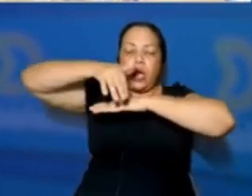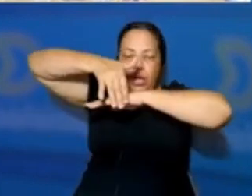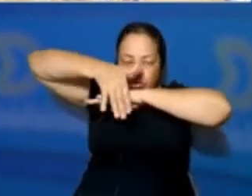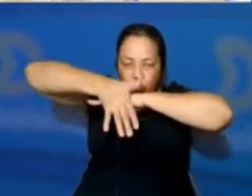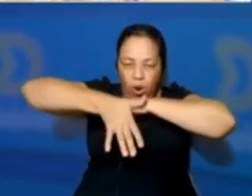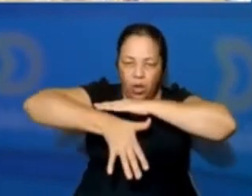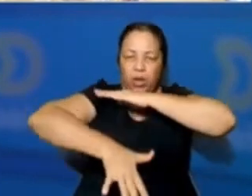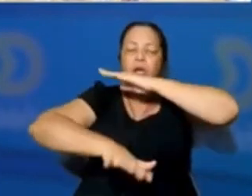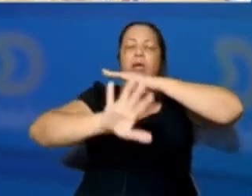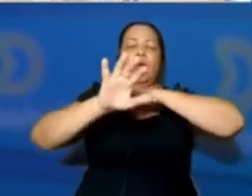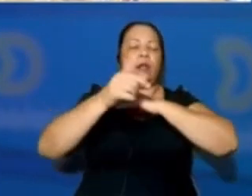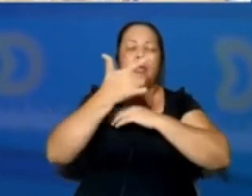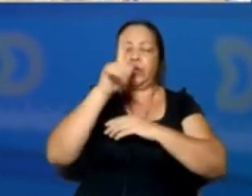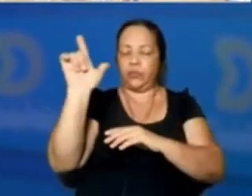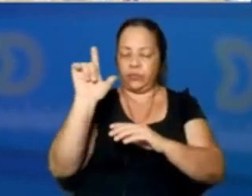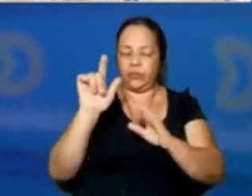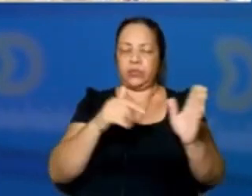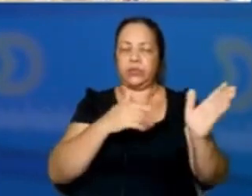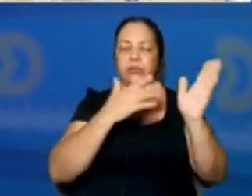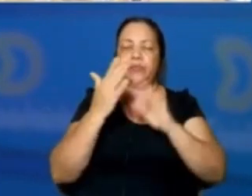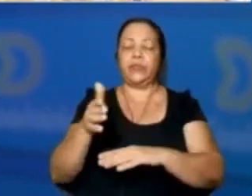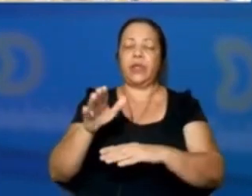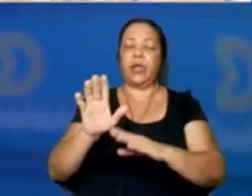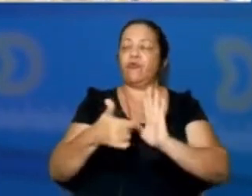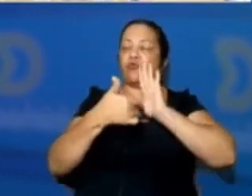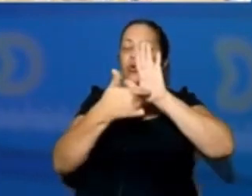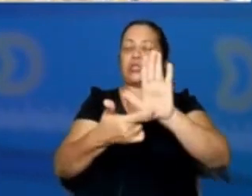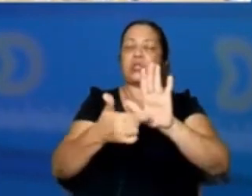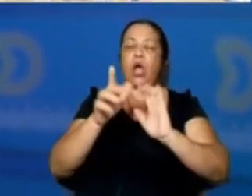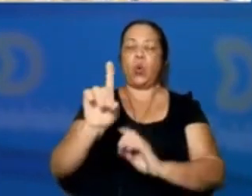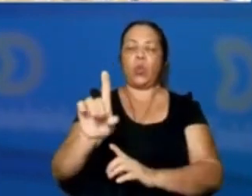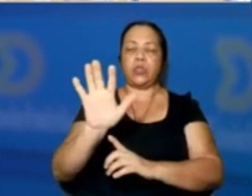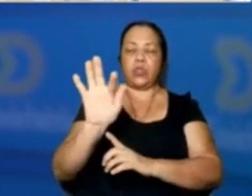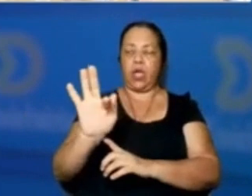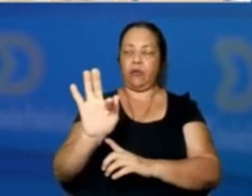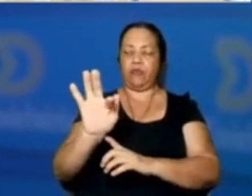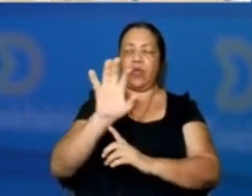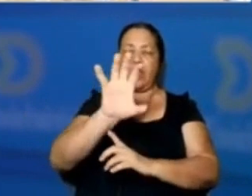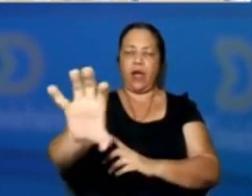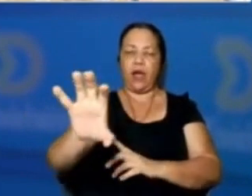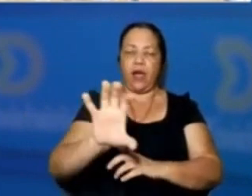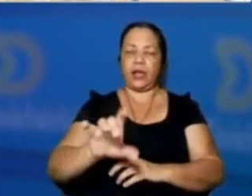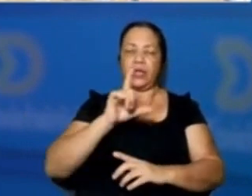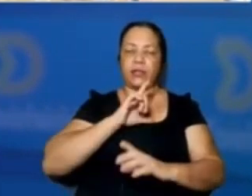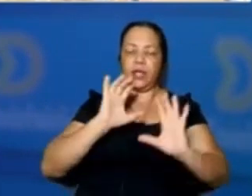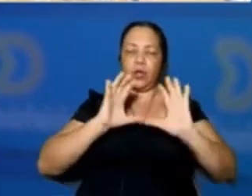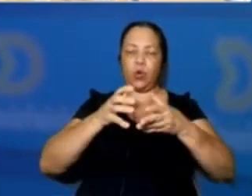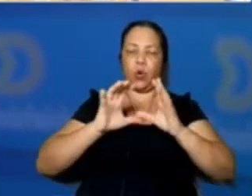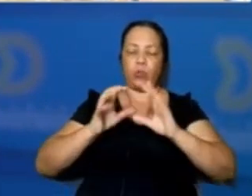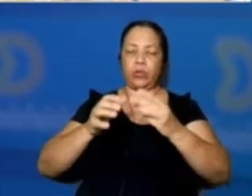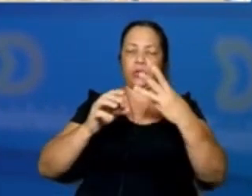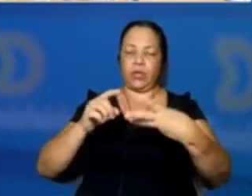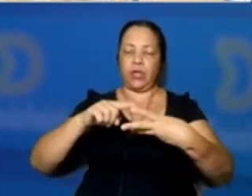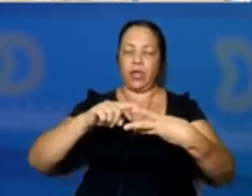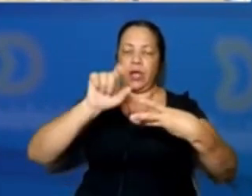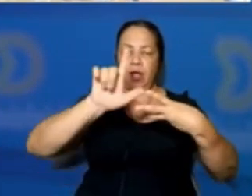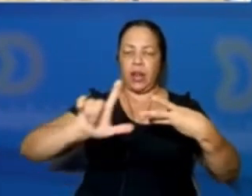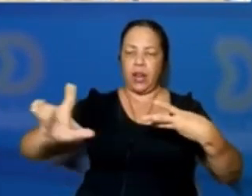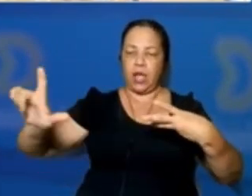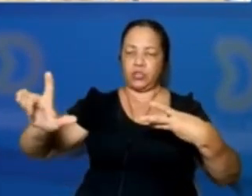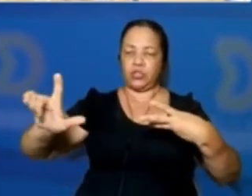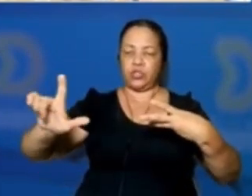a distribuição do Cerrado, puxando aí o DF para mostrar as áreas dos 3 comitês, né? A leste, a Bacia do Rio